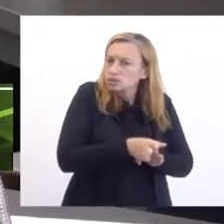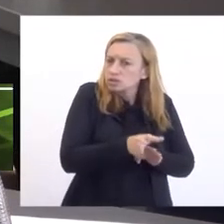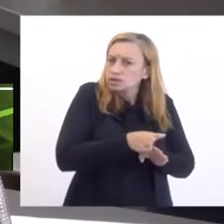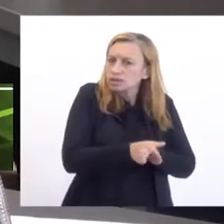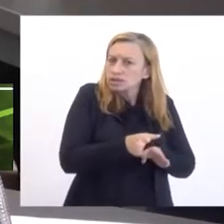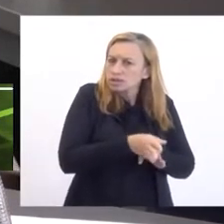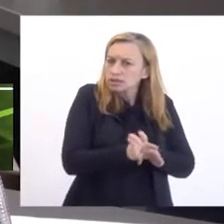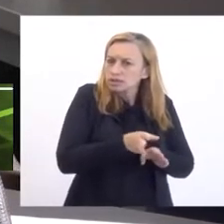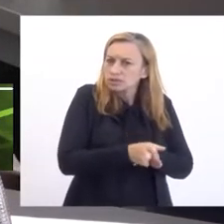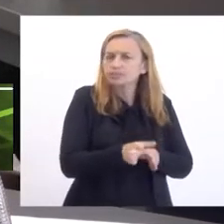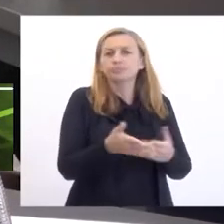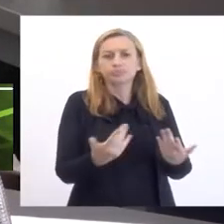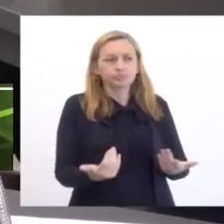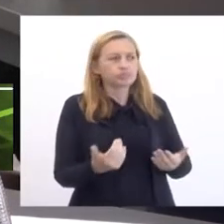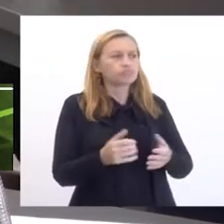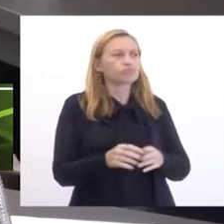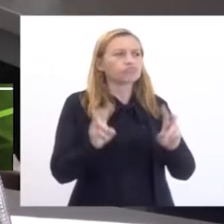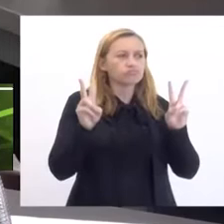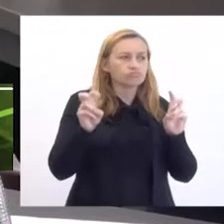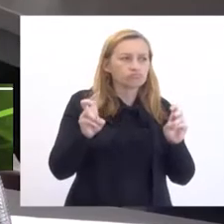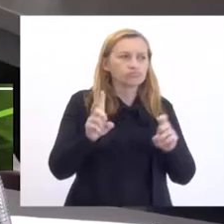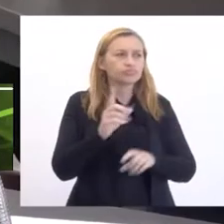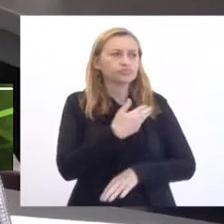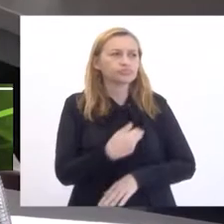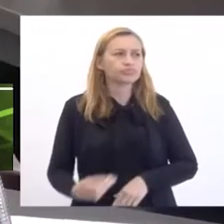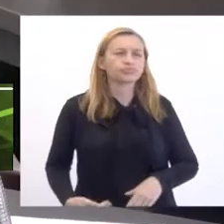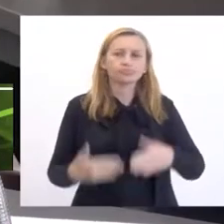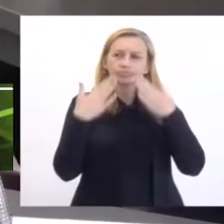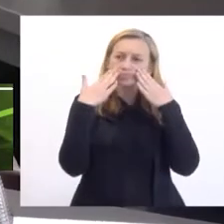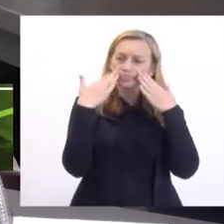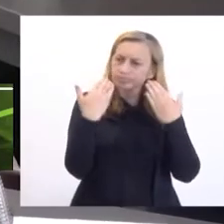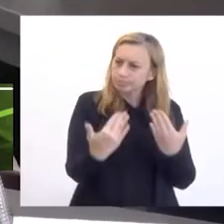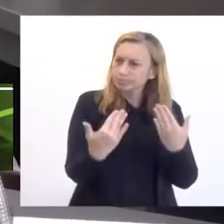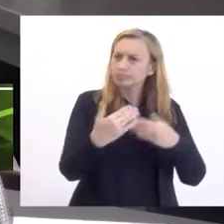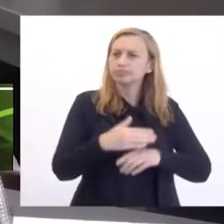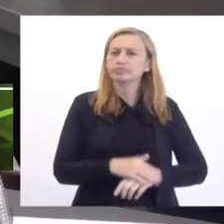ainda, baseado no fato de que o governo apresentou